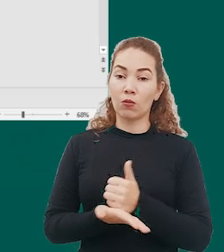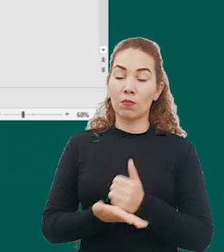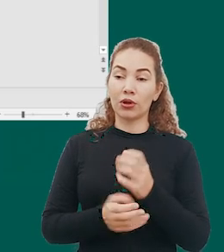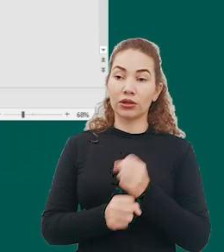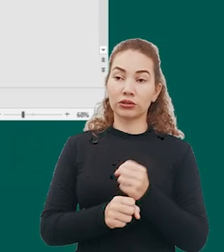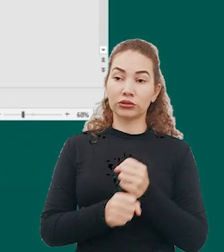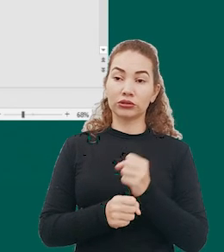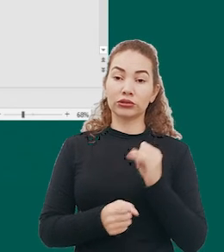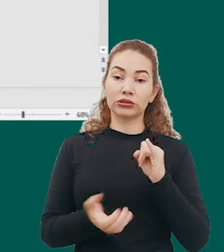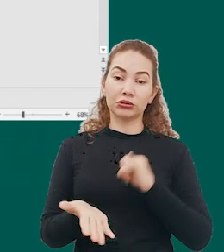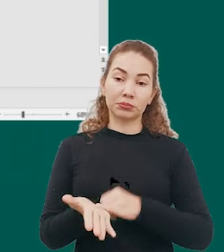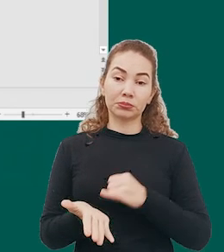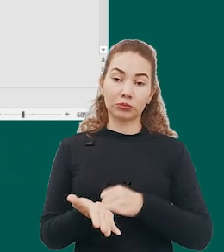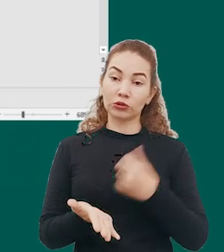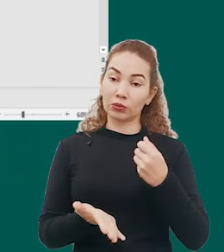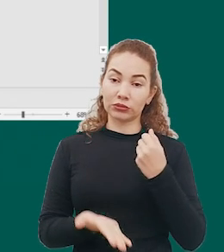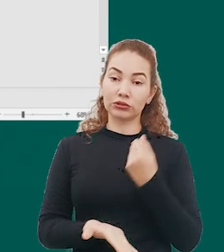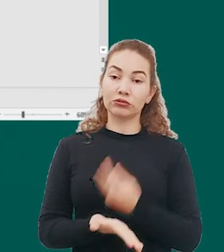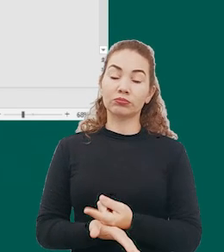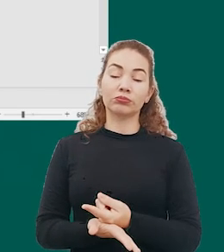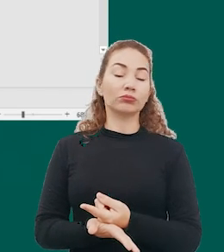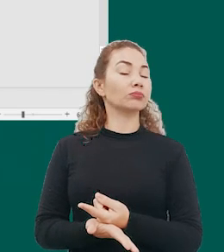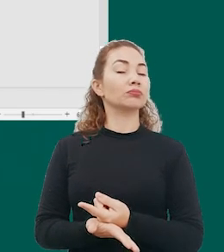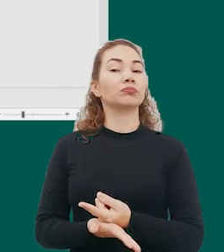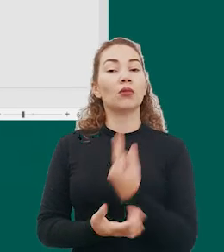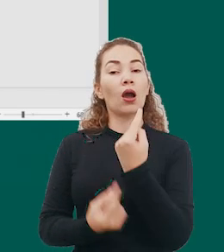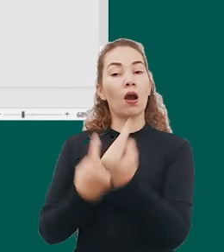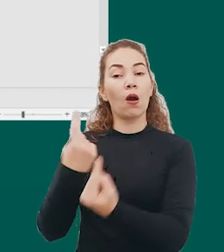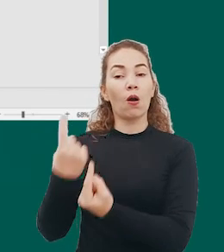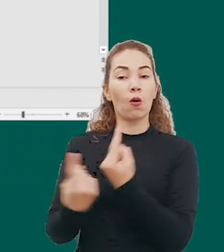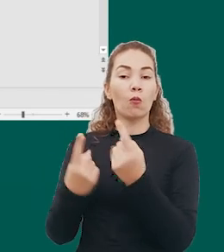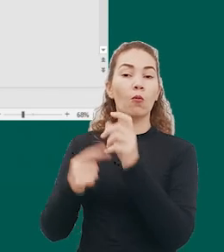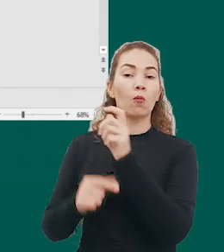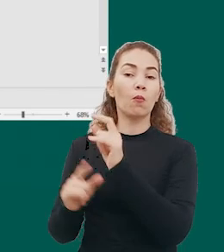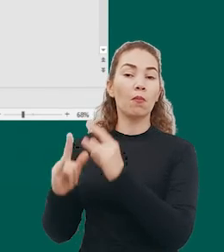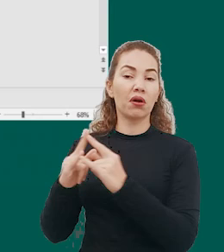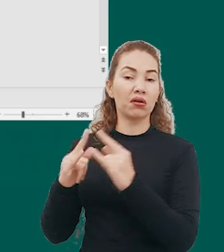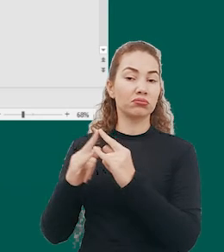cálculo do meu imposto devido para alguma instituição.